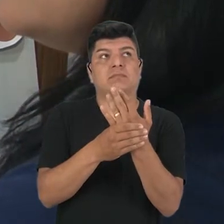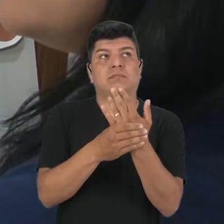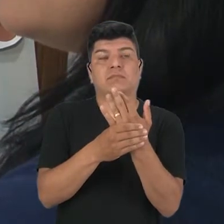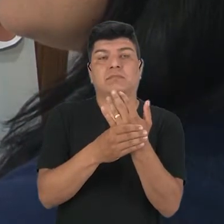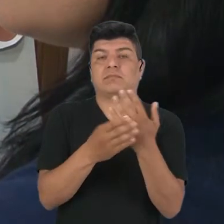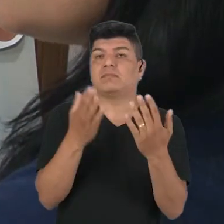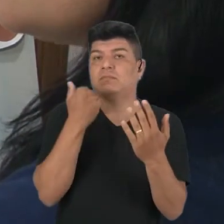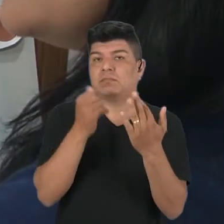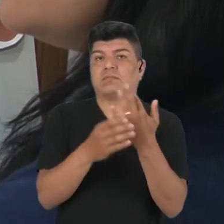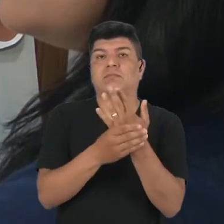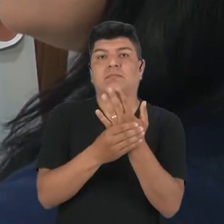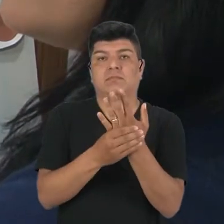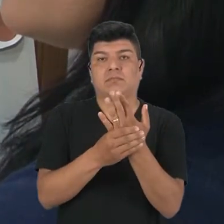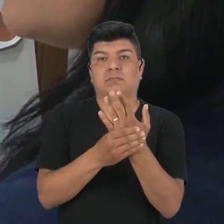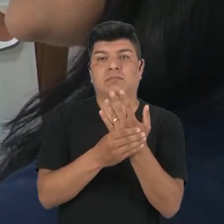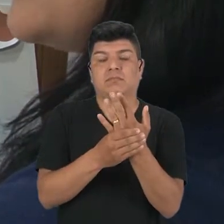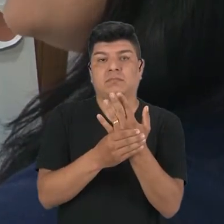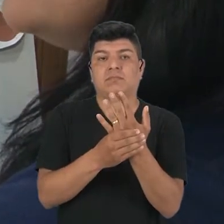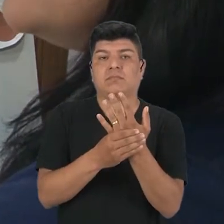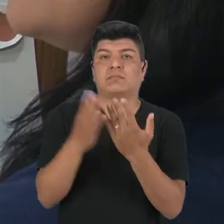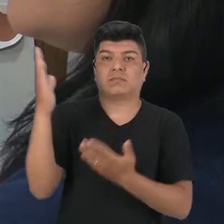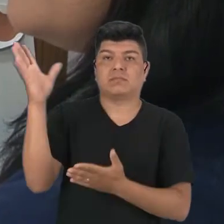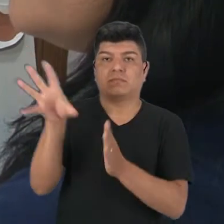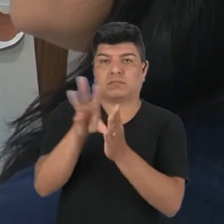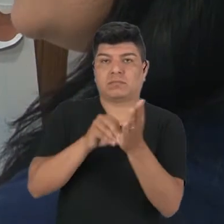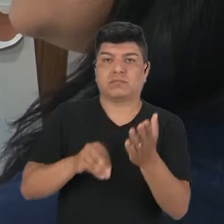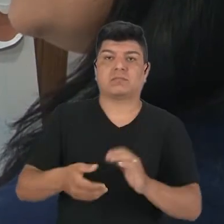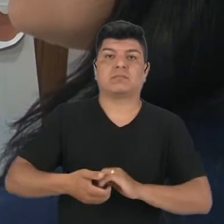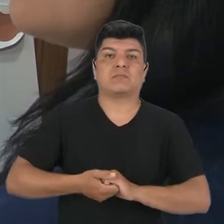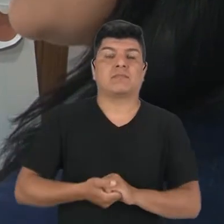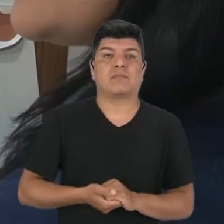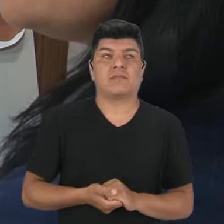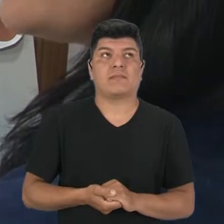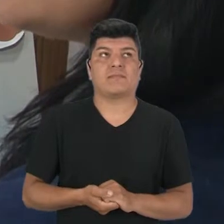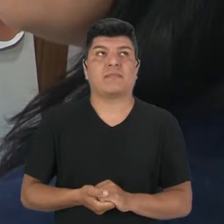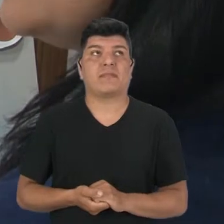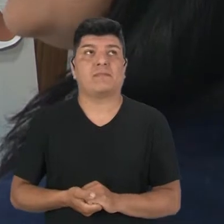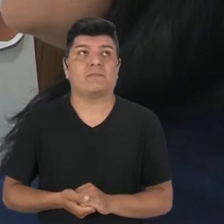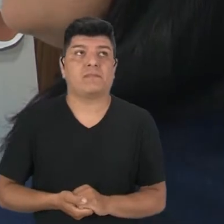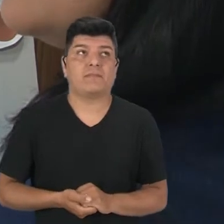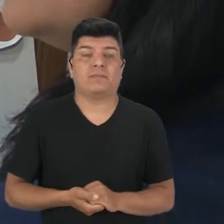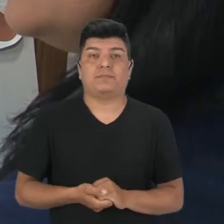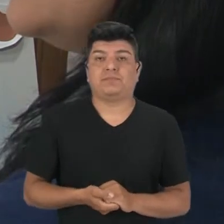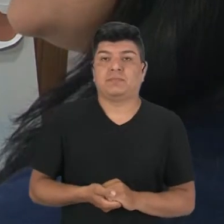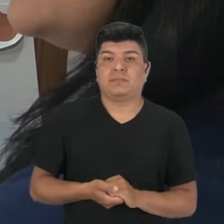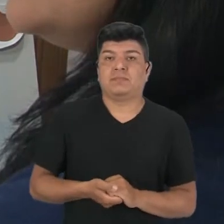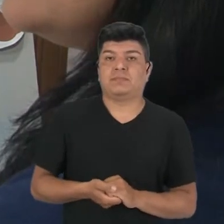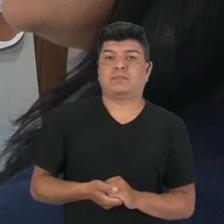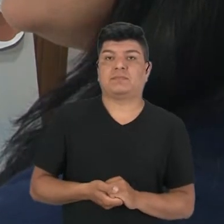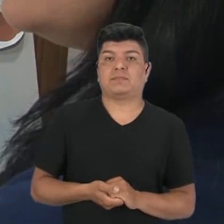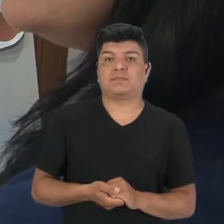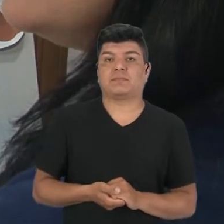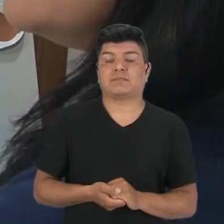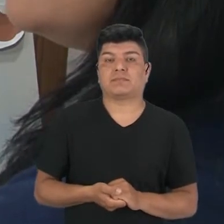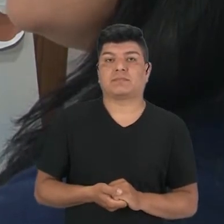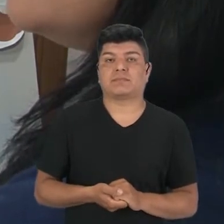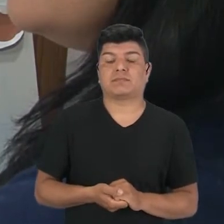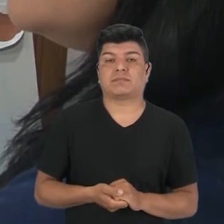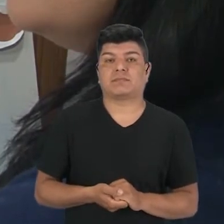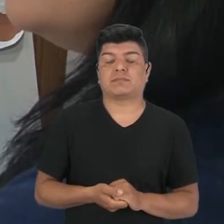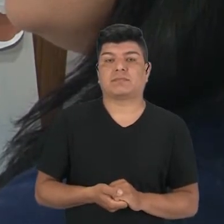aqui consumidor vou colocar e eu coloco a classificação dele aqui ó e